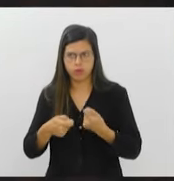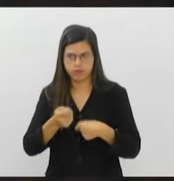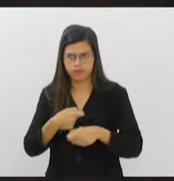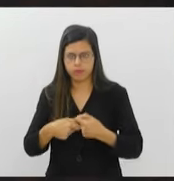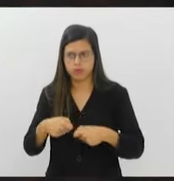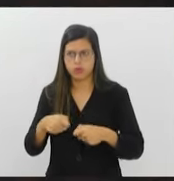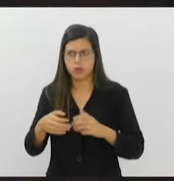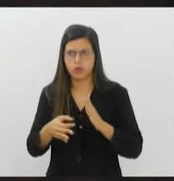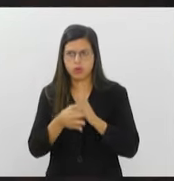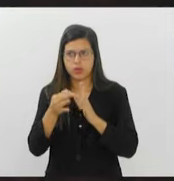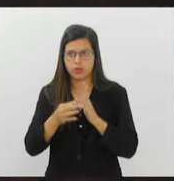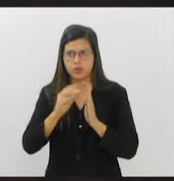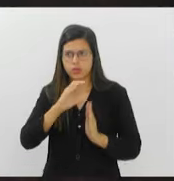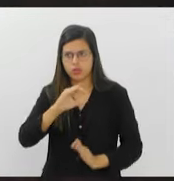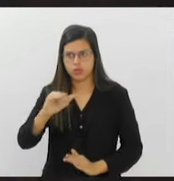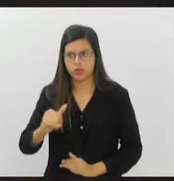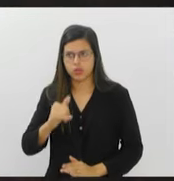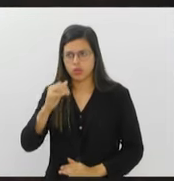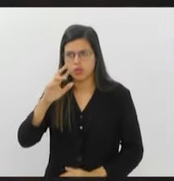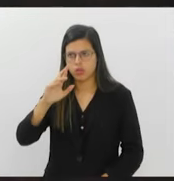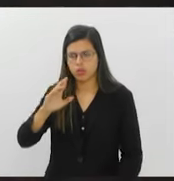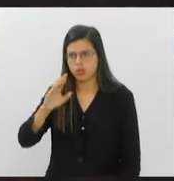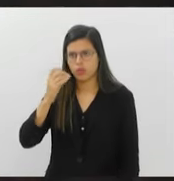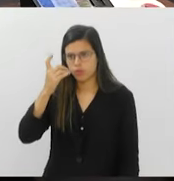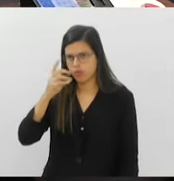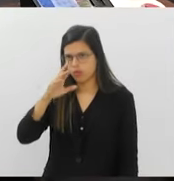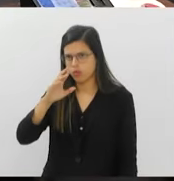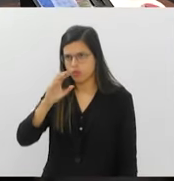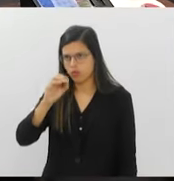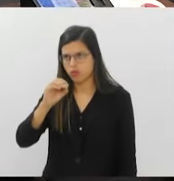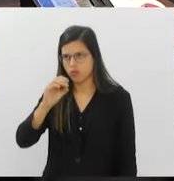parecer pela CCJ, deputado Rodrigo Amorim.